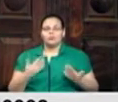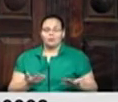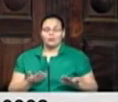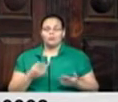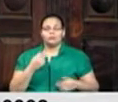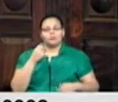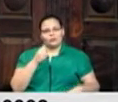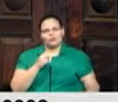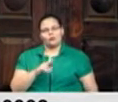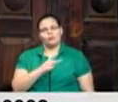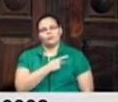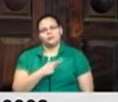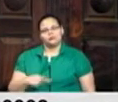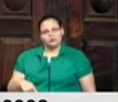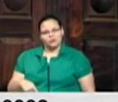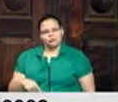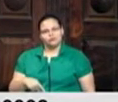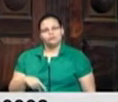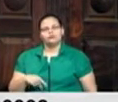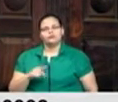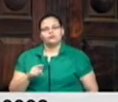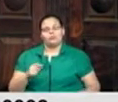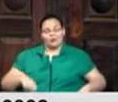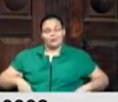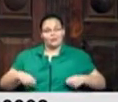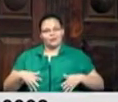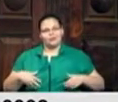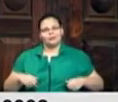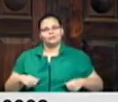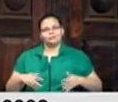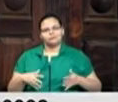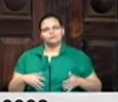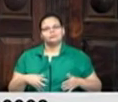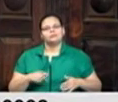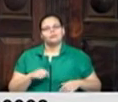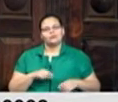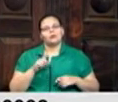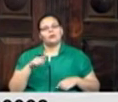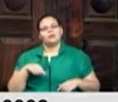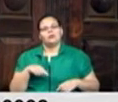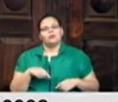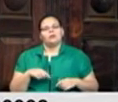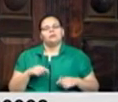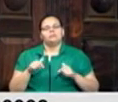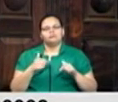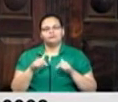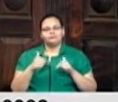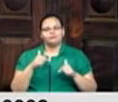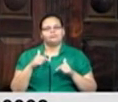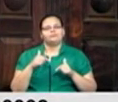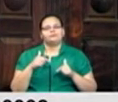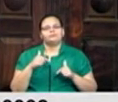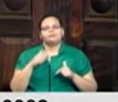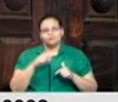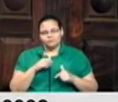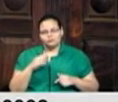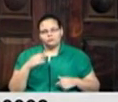senhor presidente, o gasto de pessoal do Executivo bateu